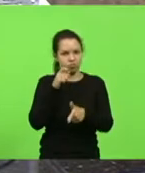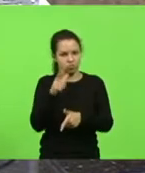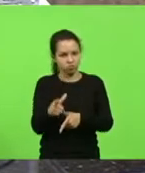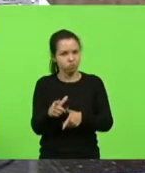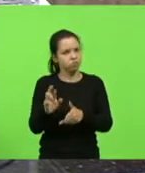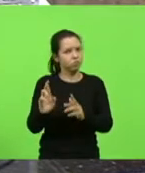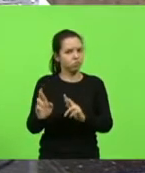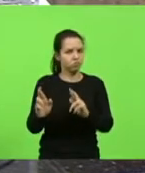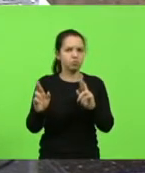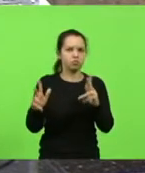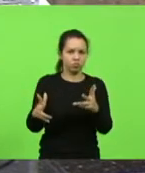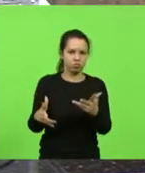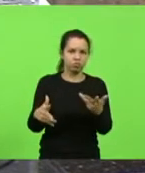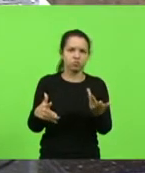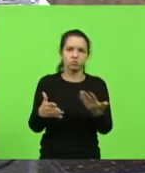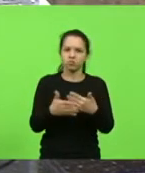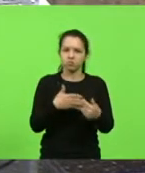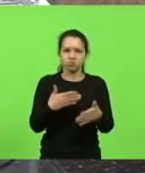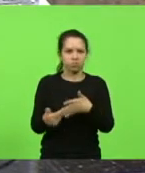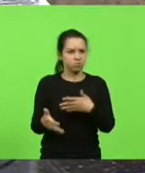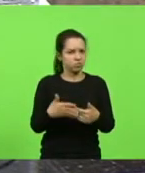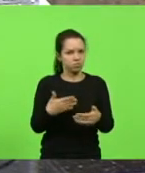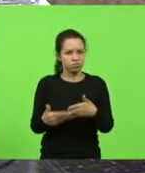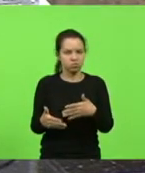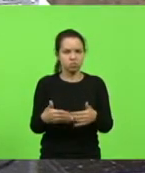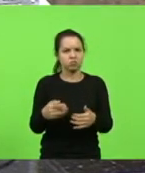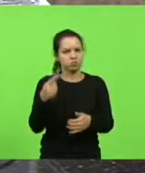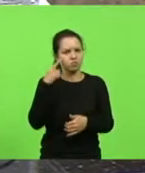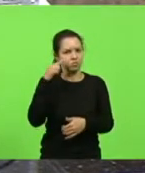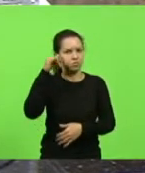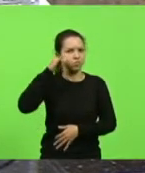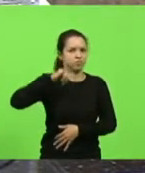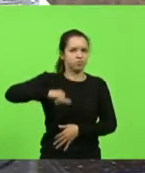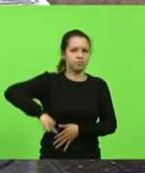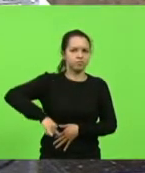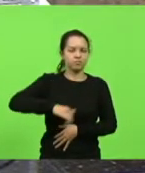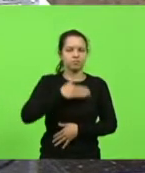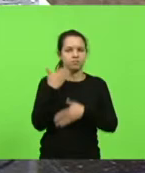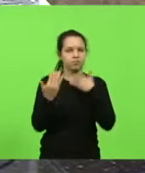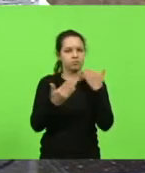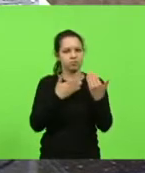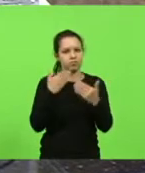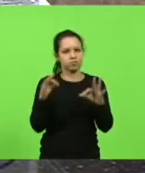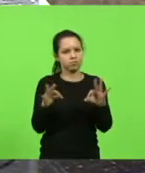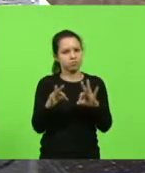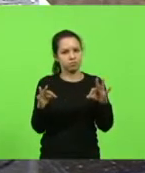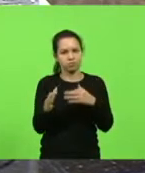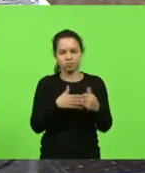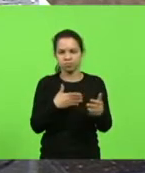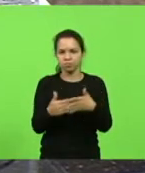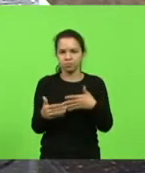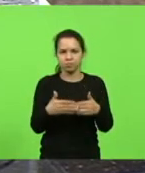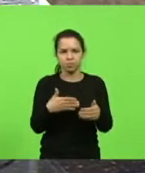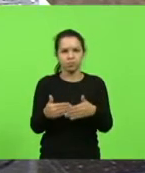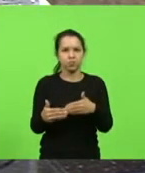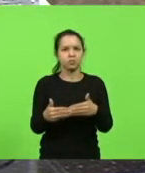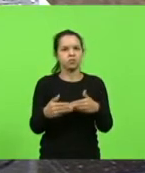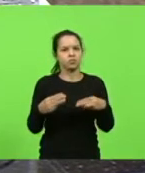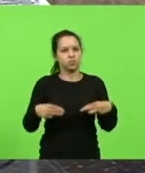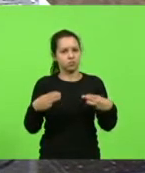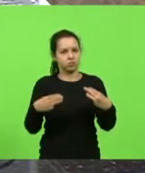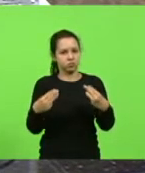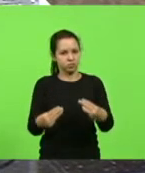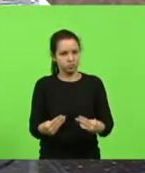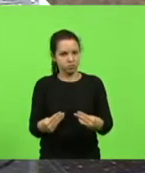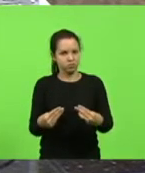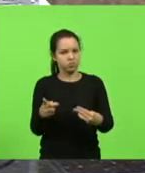diferente. Pô, qualquer um lá, ninguém ia evitar mortes de ninguém. Seja lá quem fosse o ministro naquele